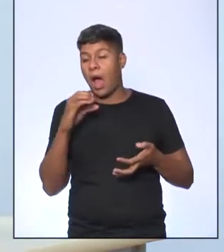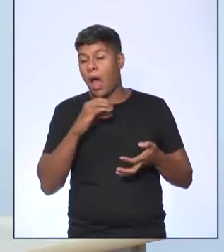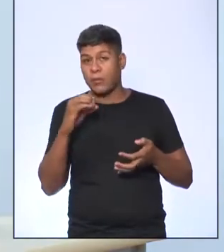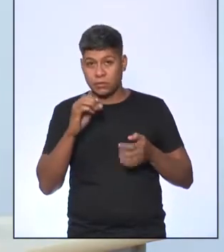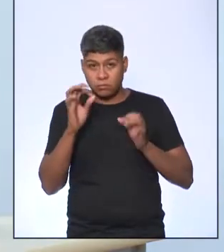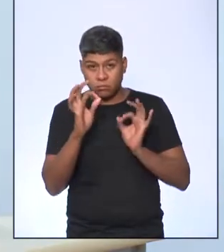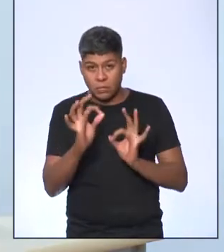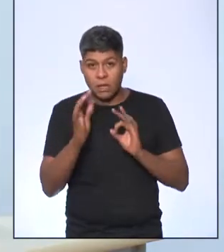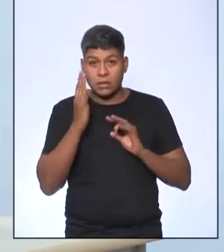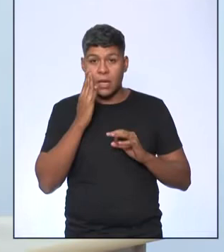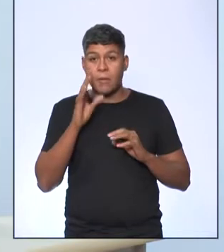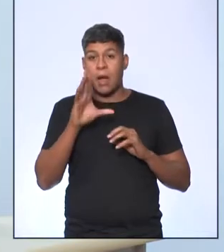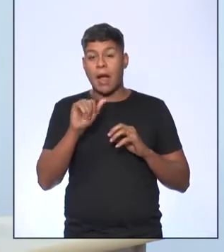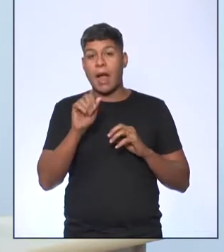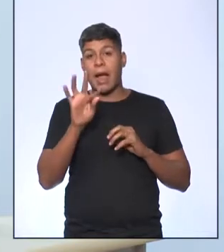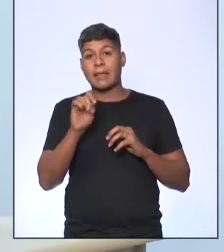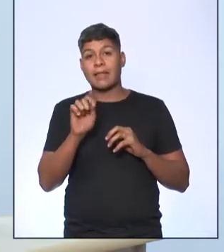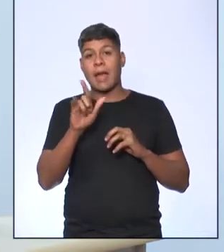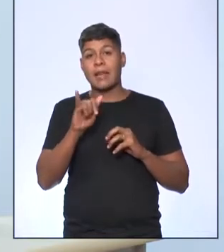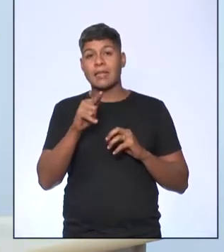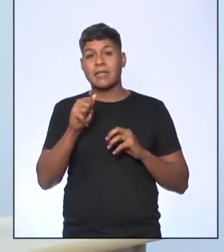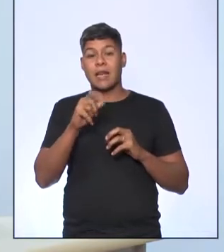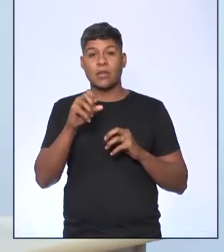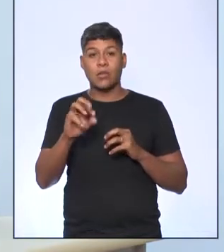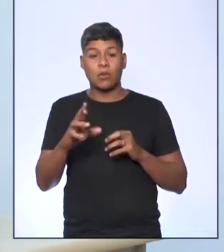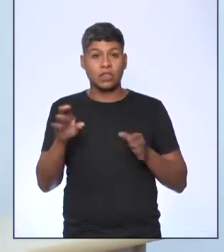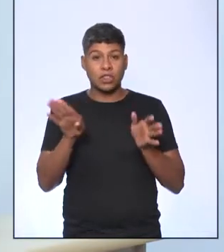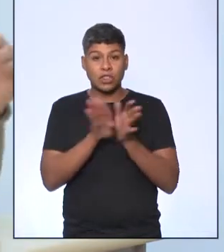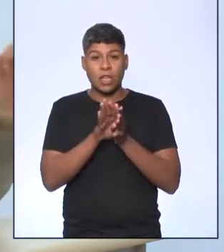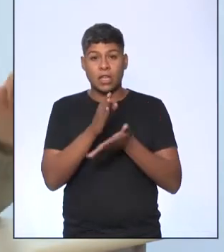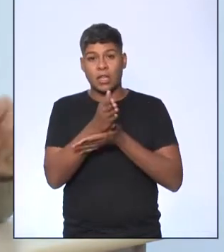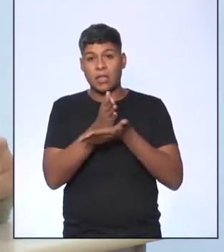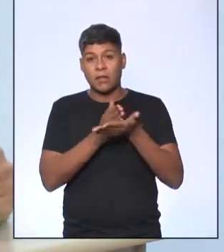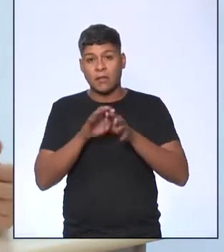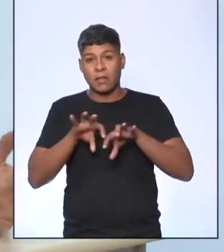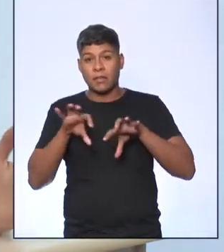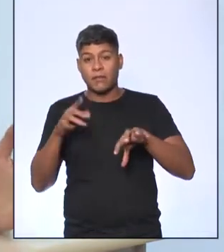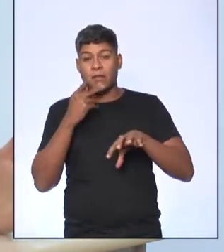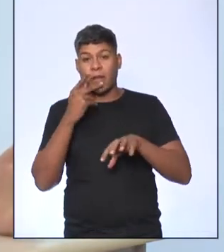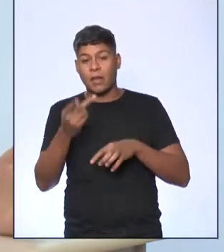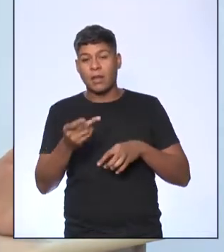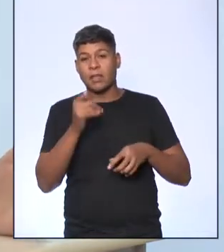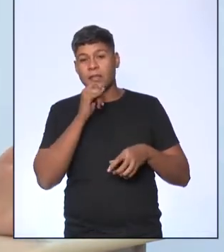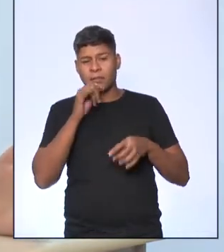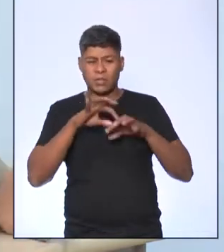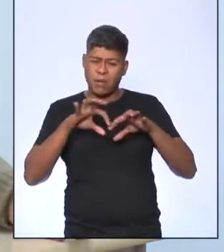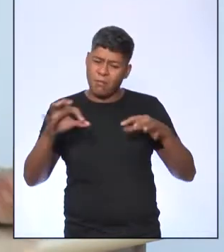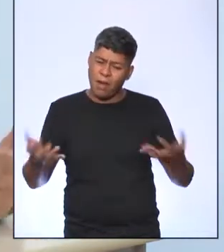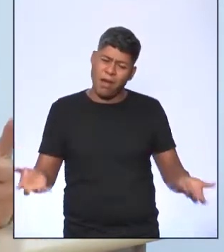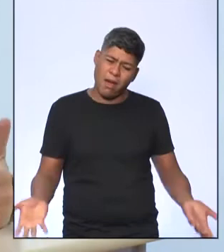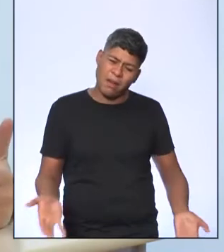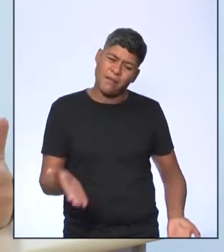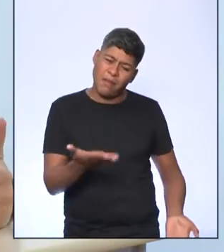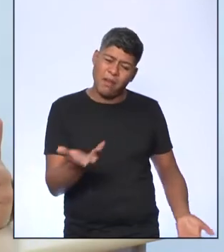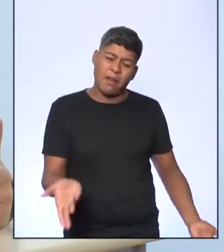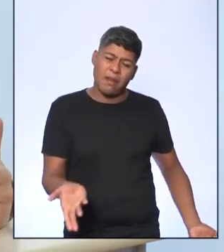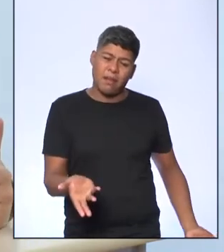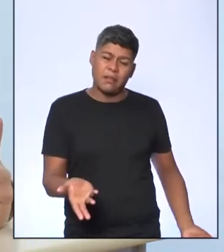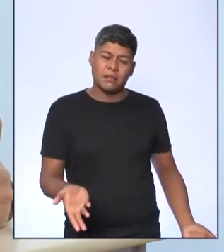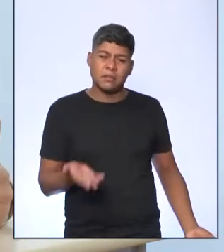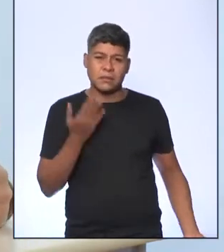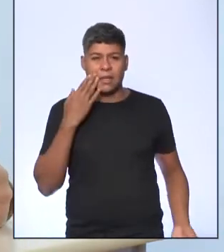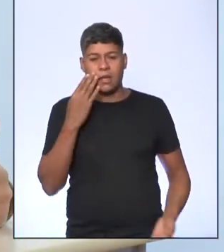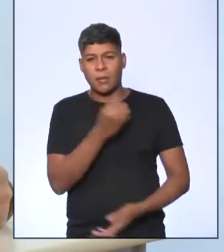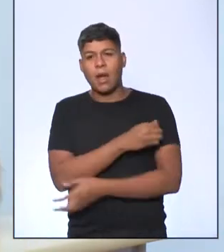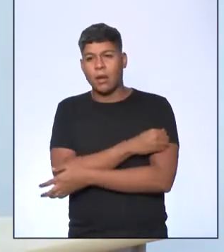certo? Esse catalisador chega e divide. Seria mais, a professora chega e fala com um, fala assim, pô, meu, separa aí, né? Você é gente boa. Daí